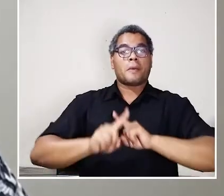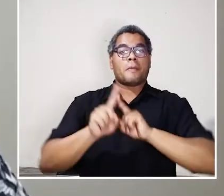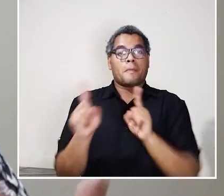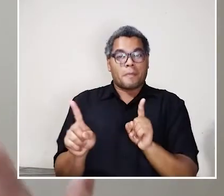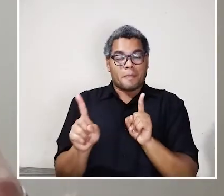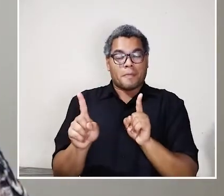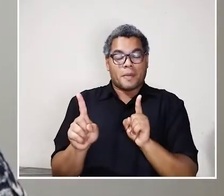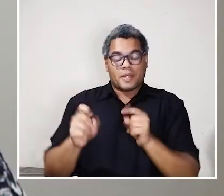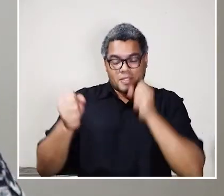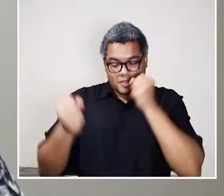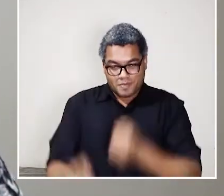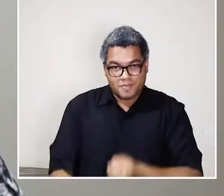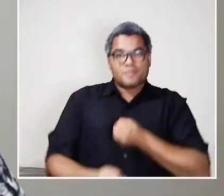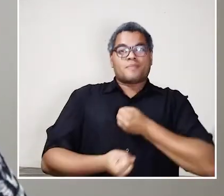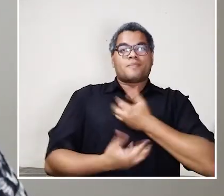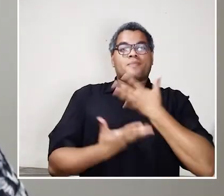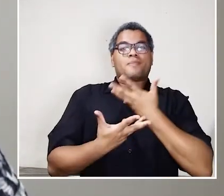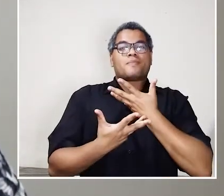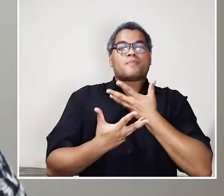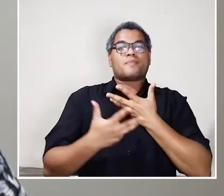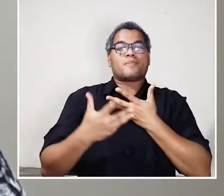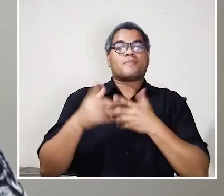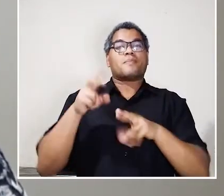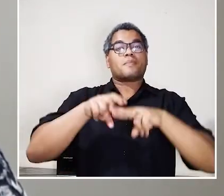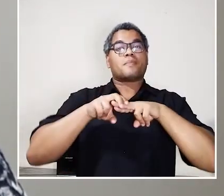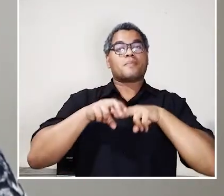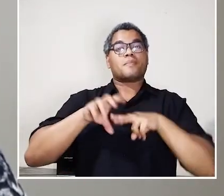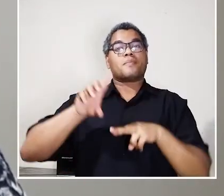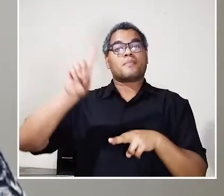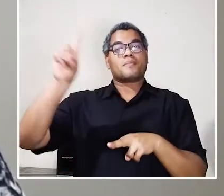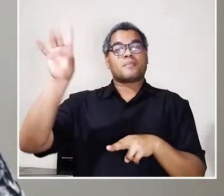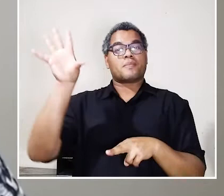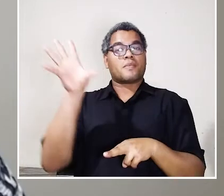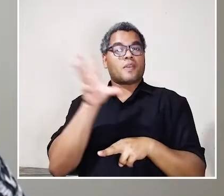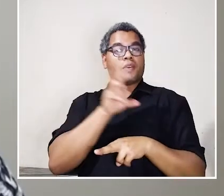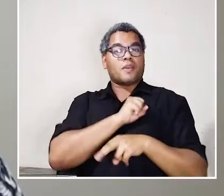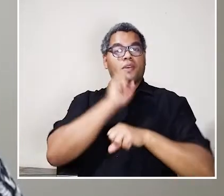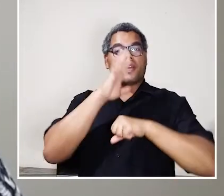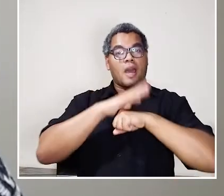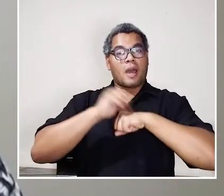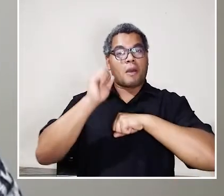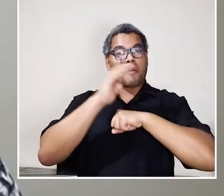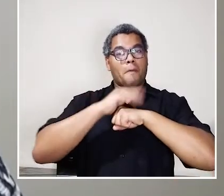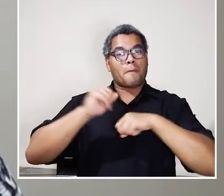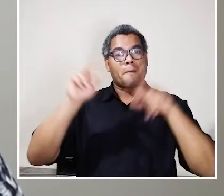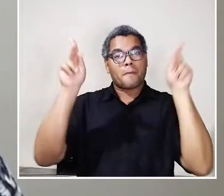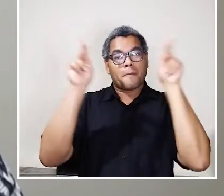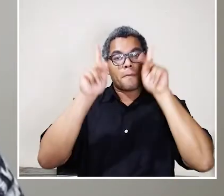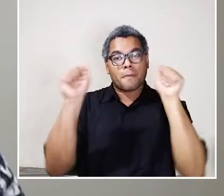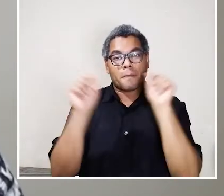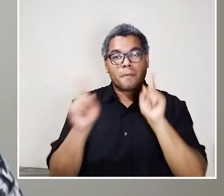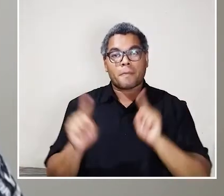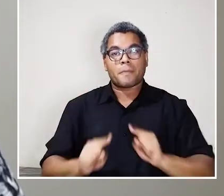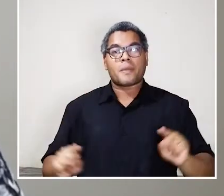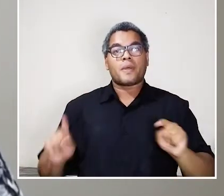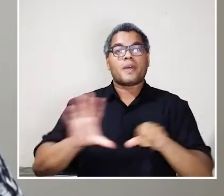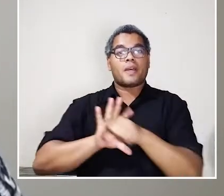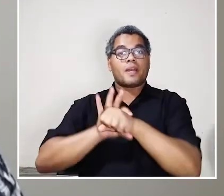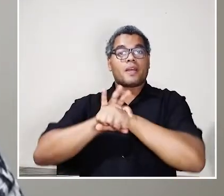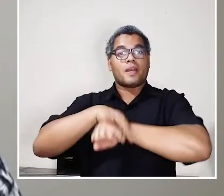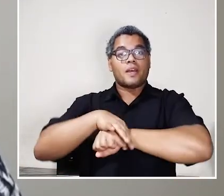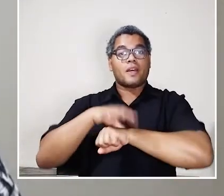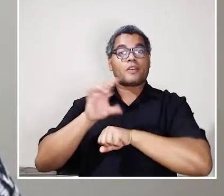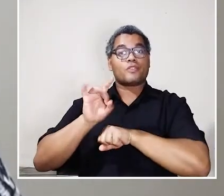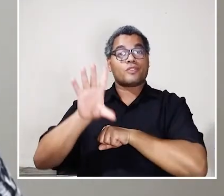nós somos inundados pelo amor de Deus, pelo conforto, pela paz, pela